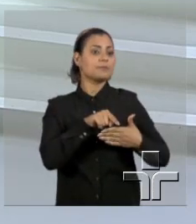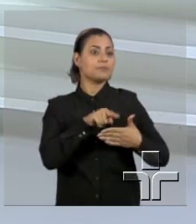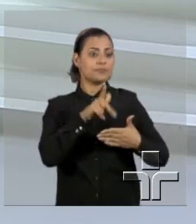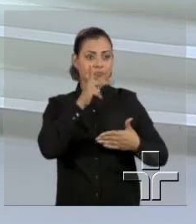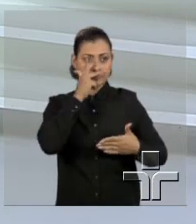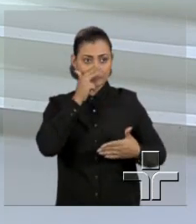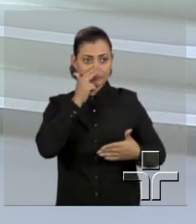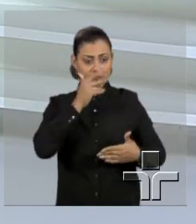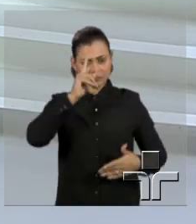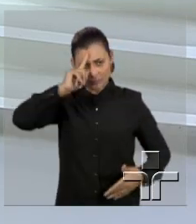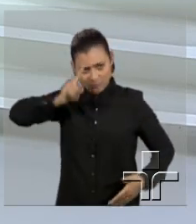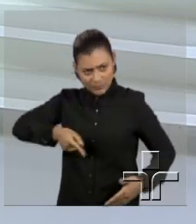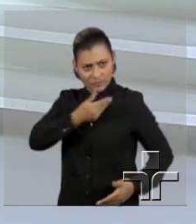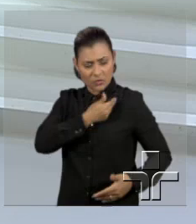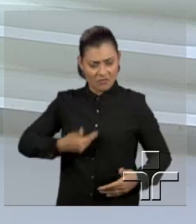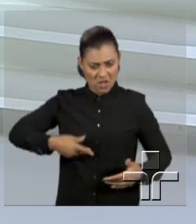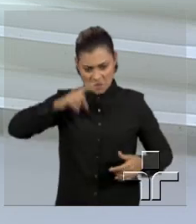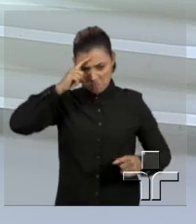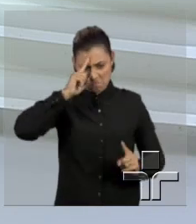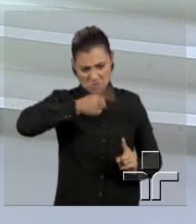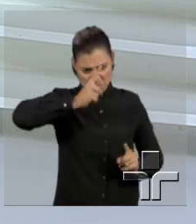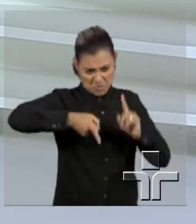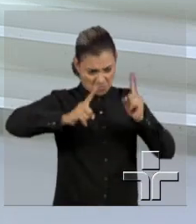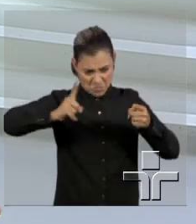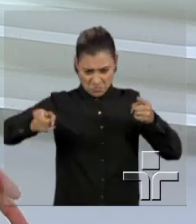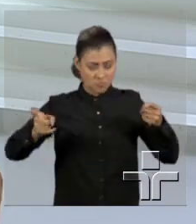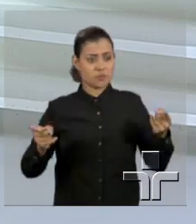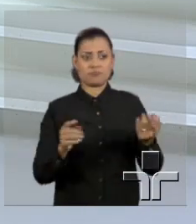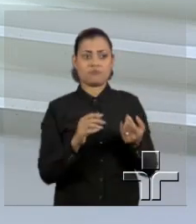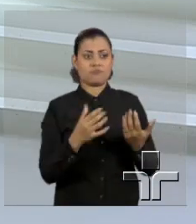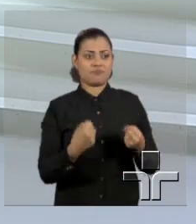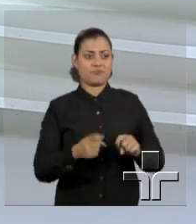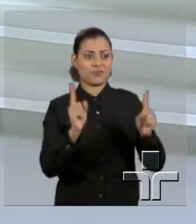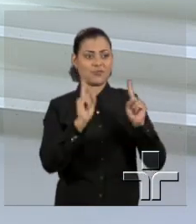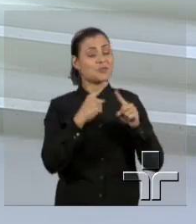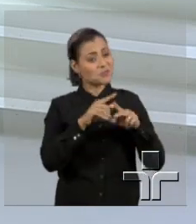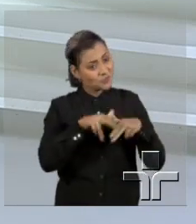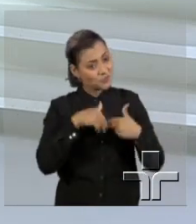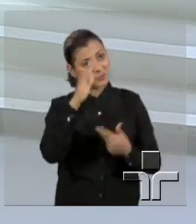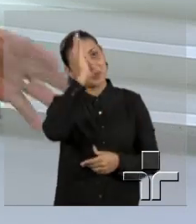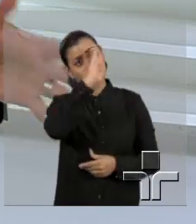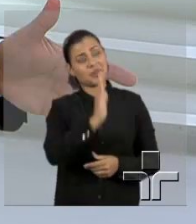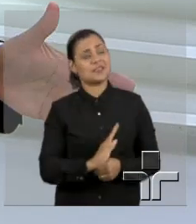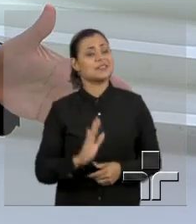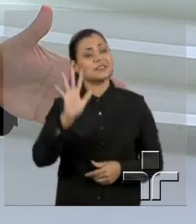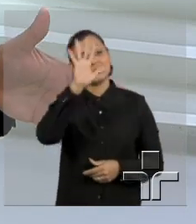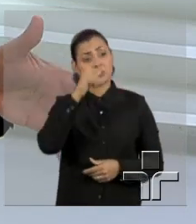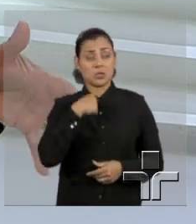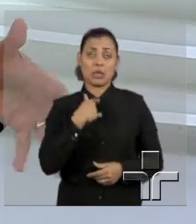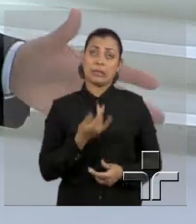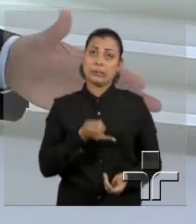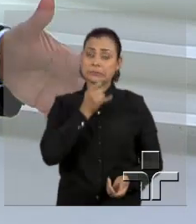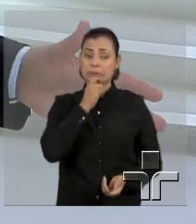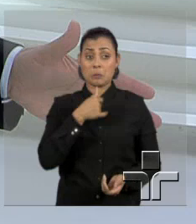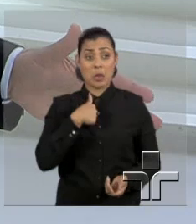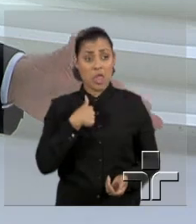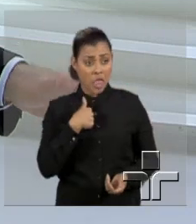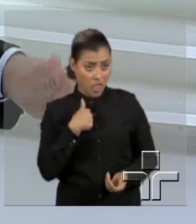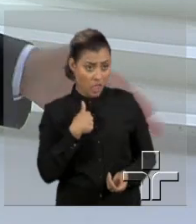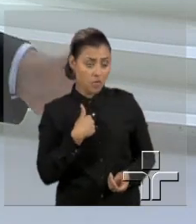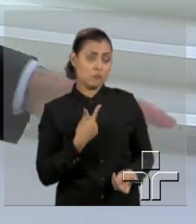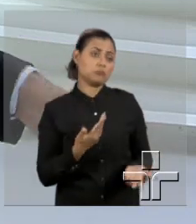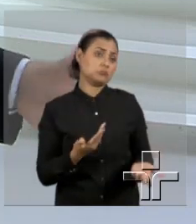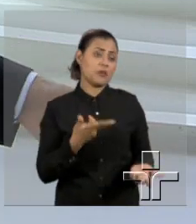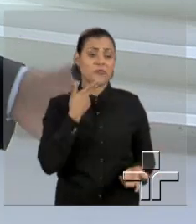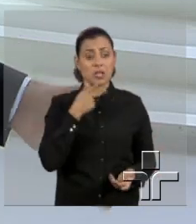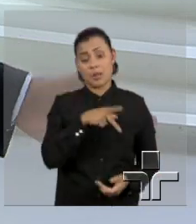governo, portanto, objetivamente autoritário. E é isso que nós esperamos do Brasil. Não estou com isso antecipando o juízo de que